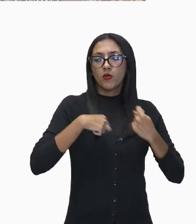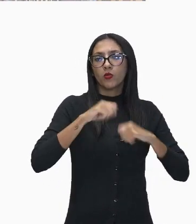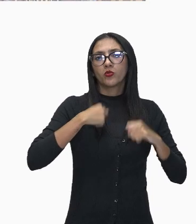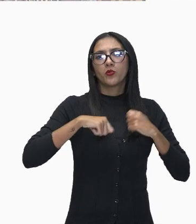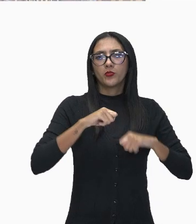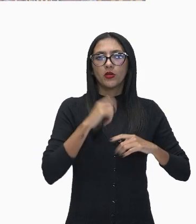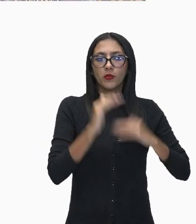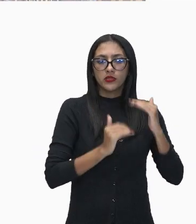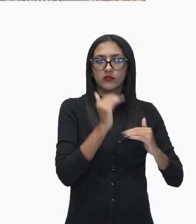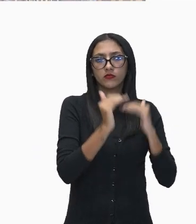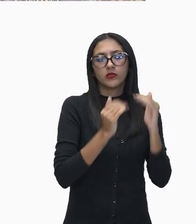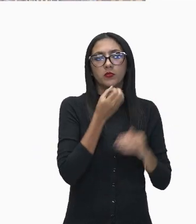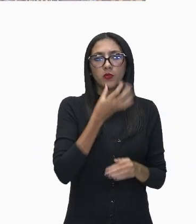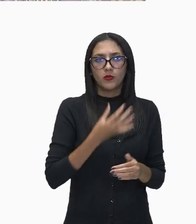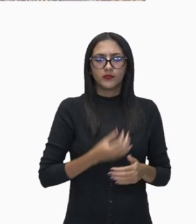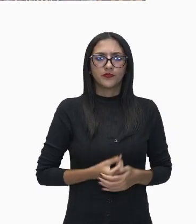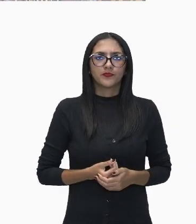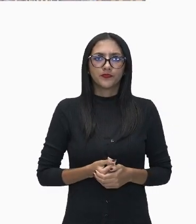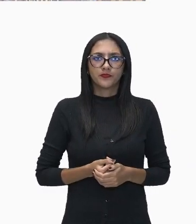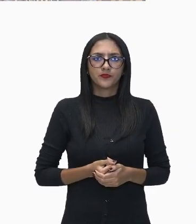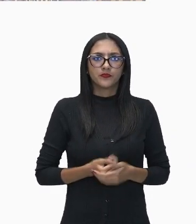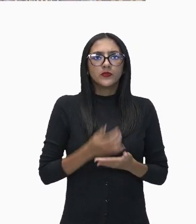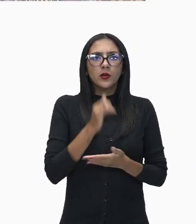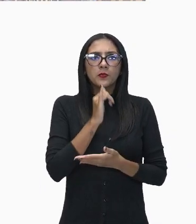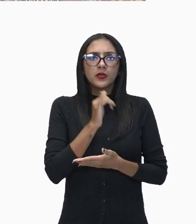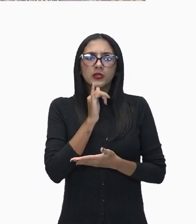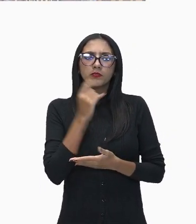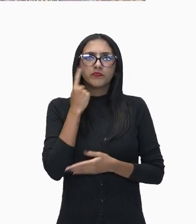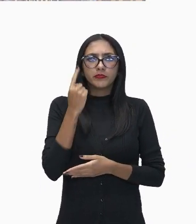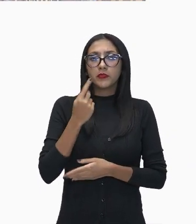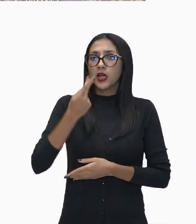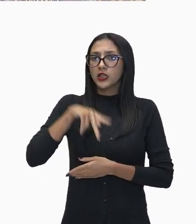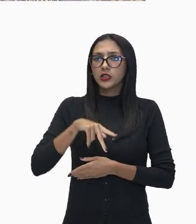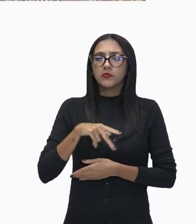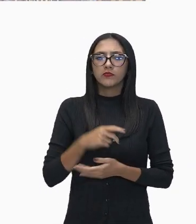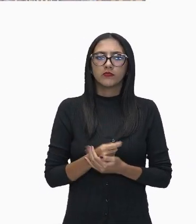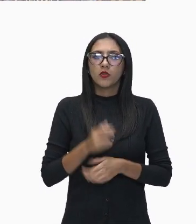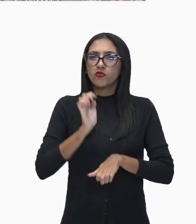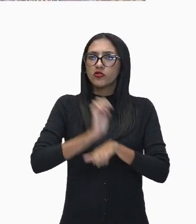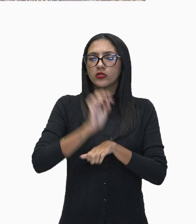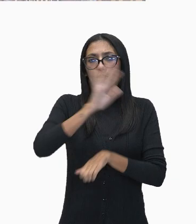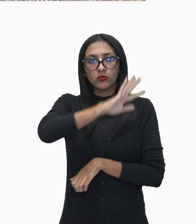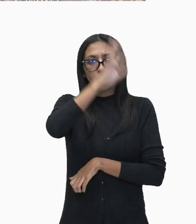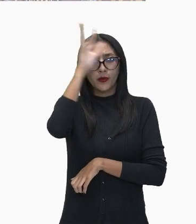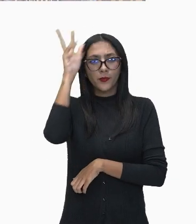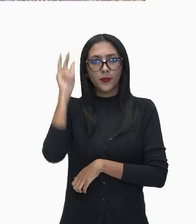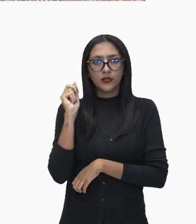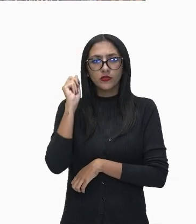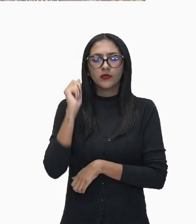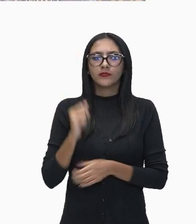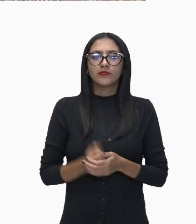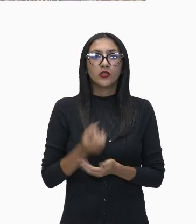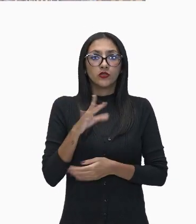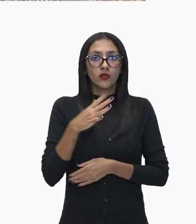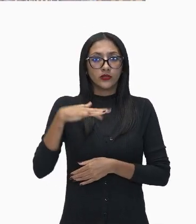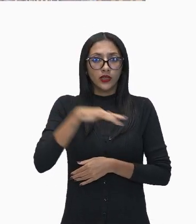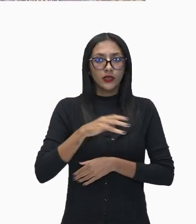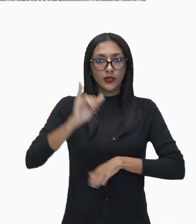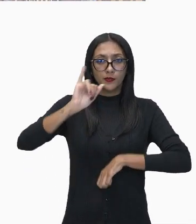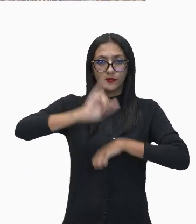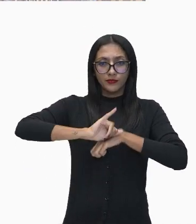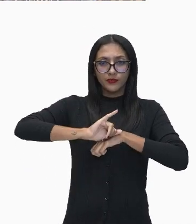gente for pensar, por exemplo, na população do estado do Amazonas, a gente vai ver que somente a capital